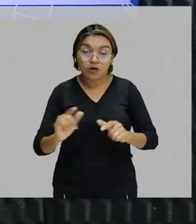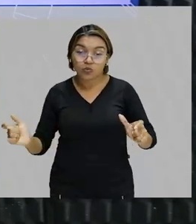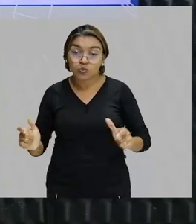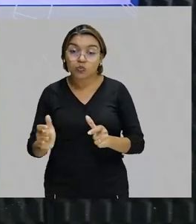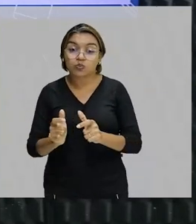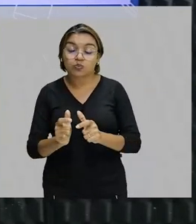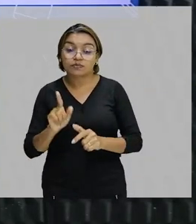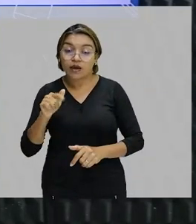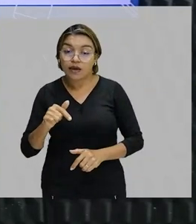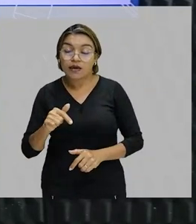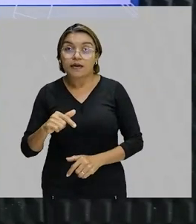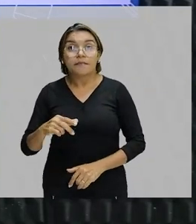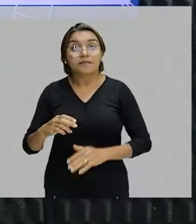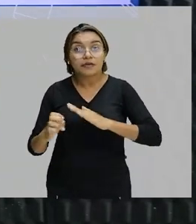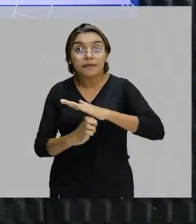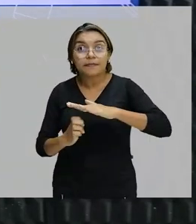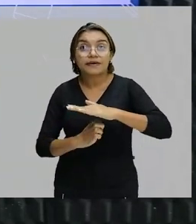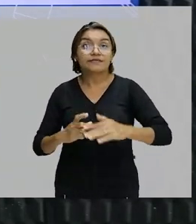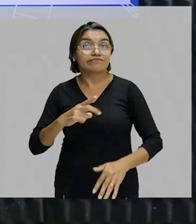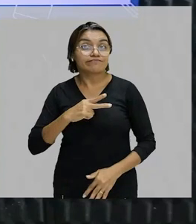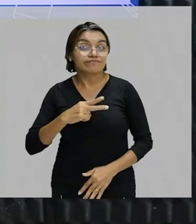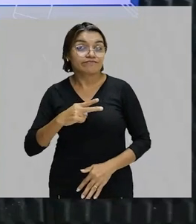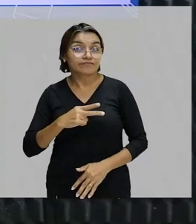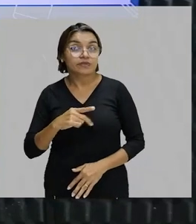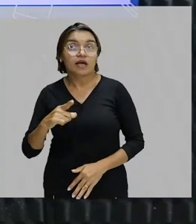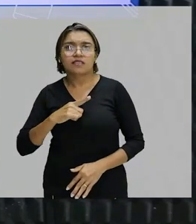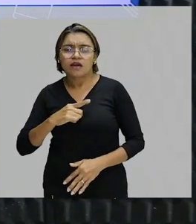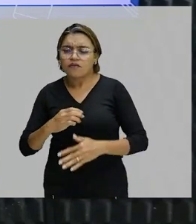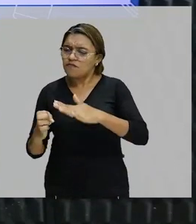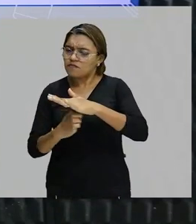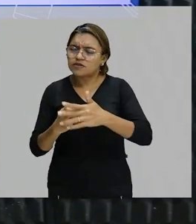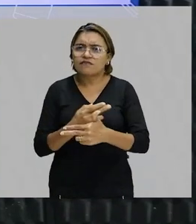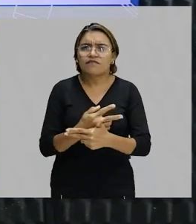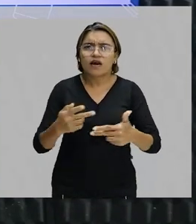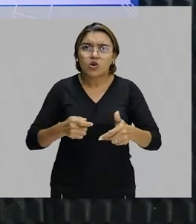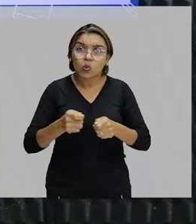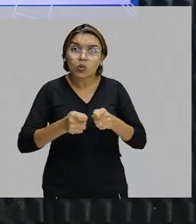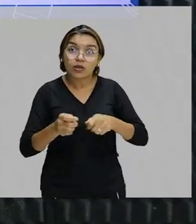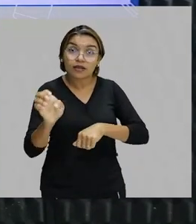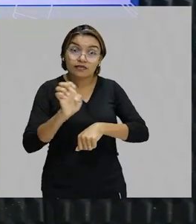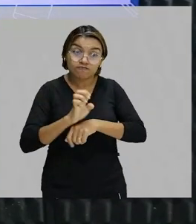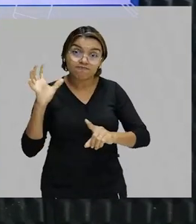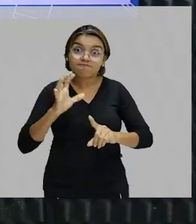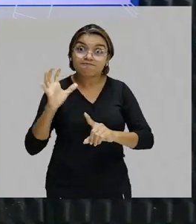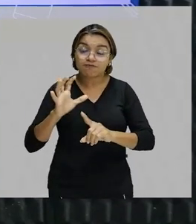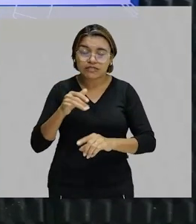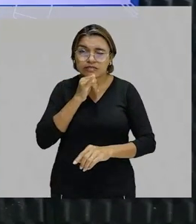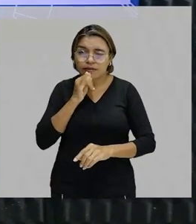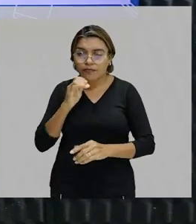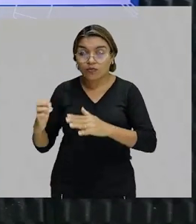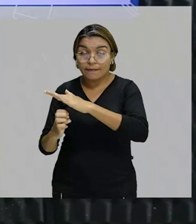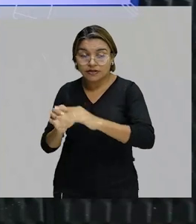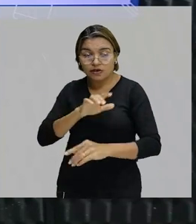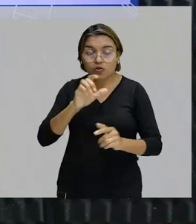medidas por exemplo é privatizar tem muitas empresas que são controladas pelo Estado e quando você privatiza as